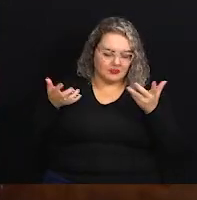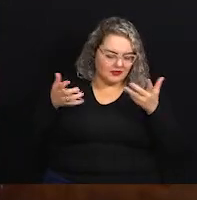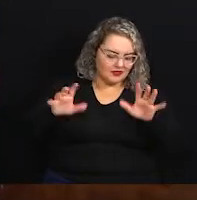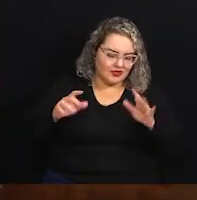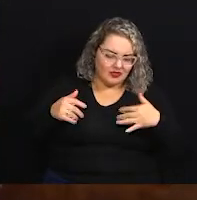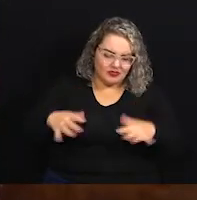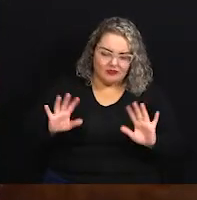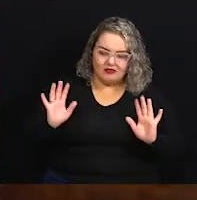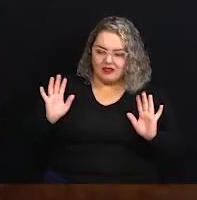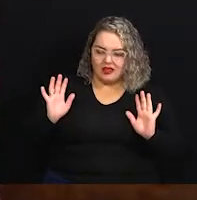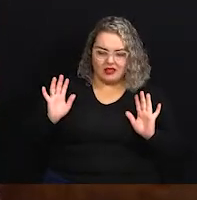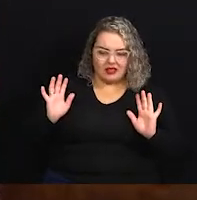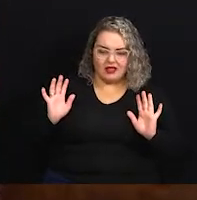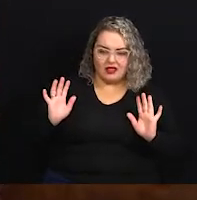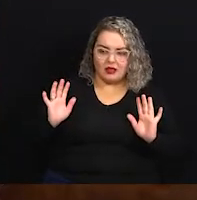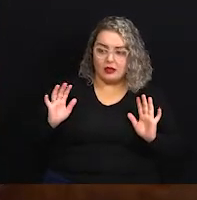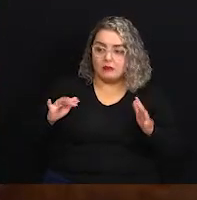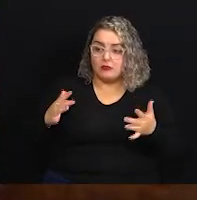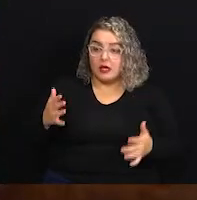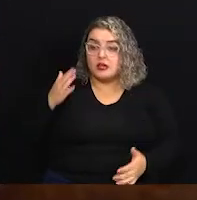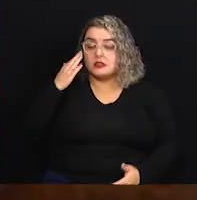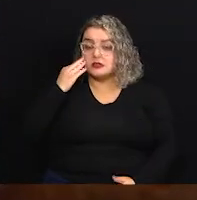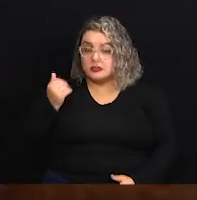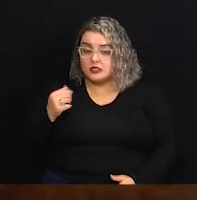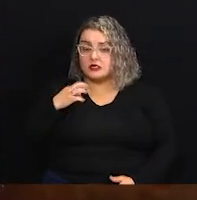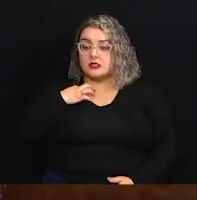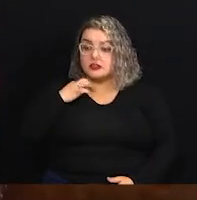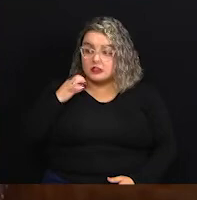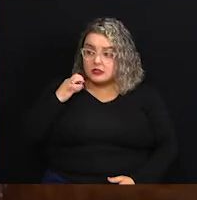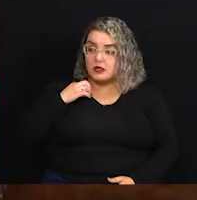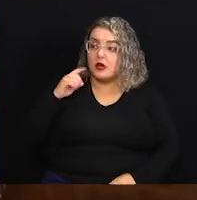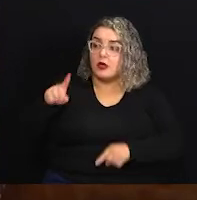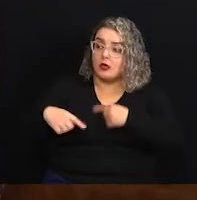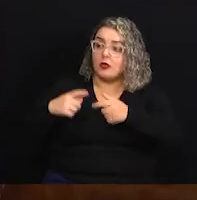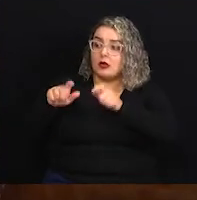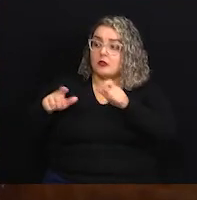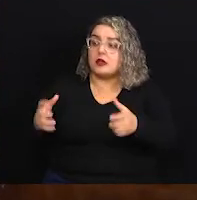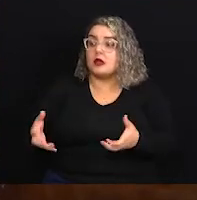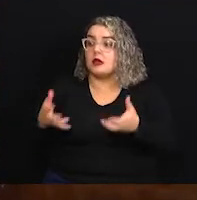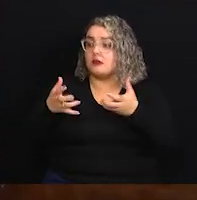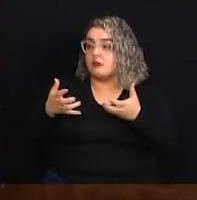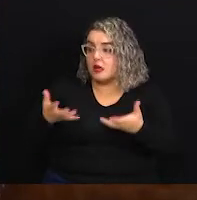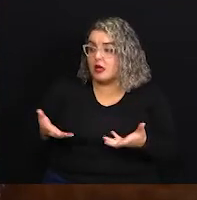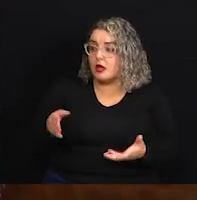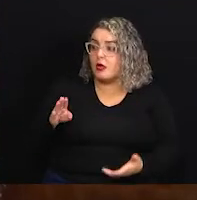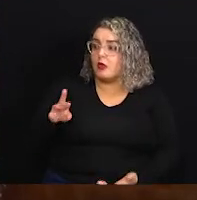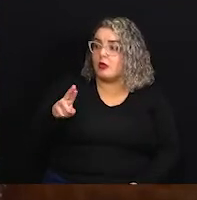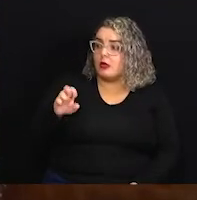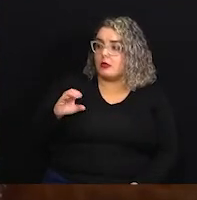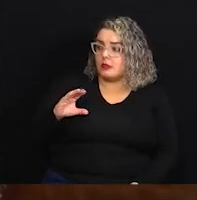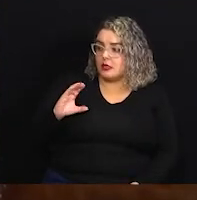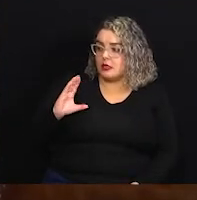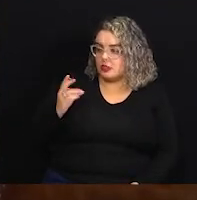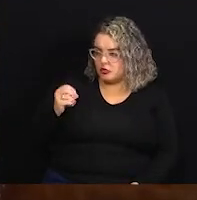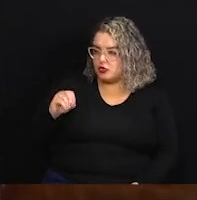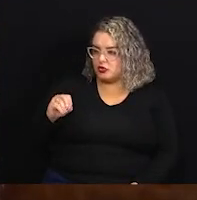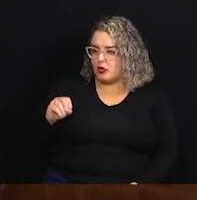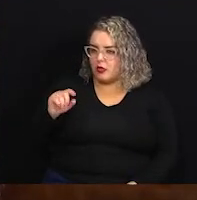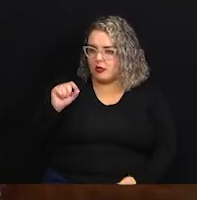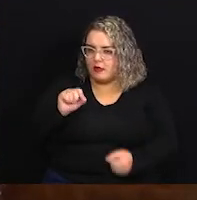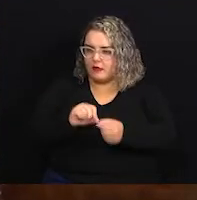eu não quero mais mesmo, mas eu sei que essa peça outra pessoa pode querer. O brechó ele faz